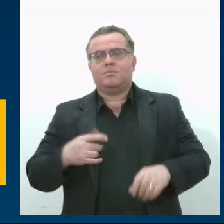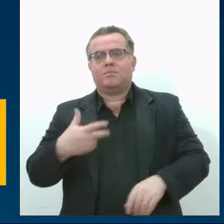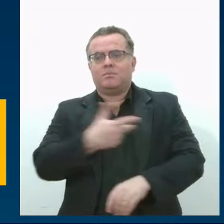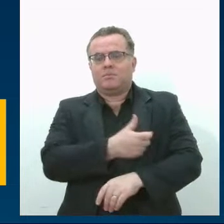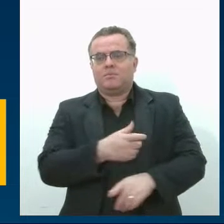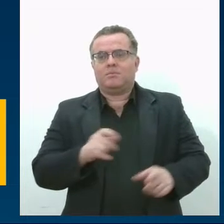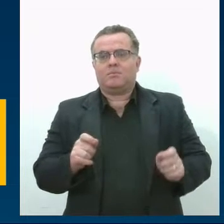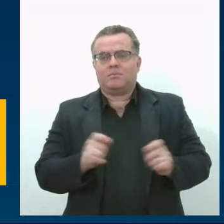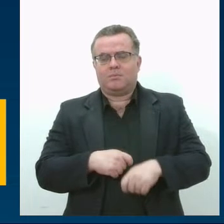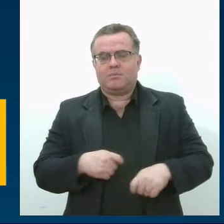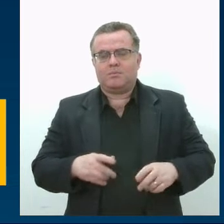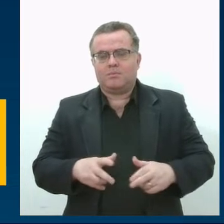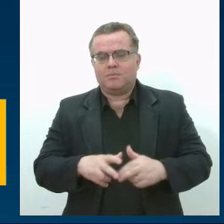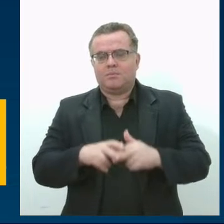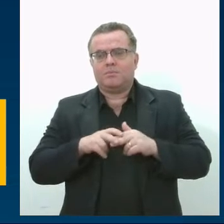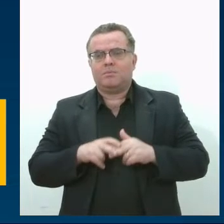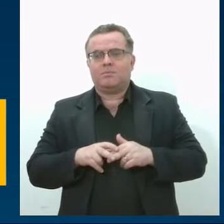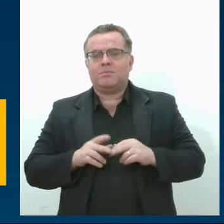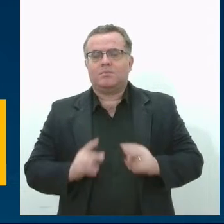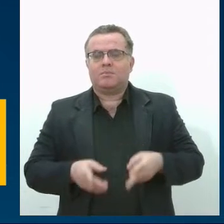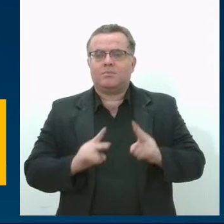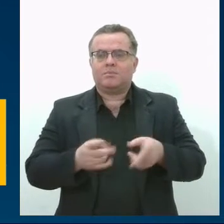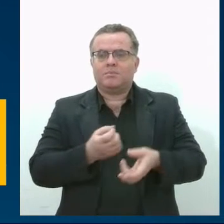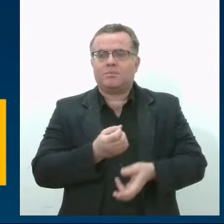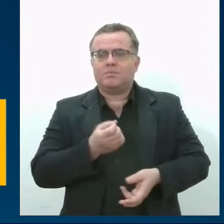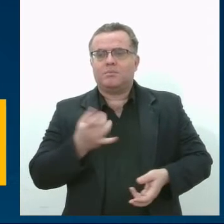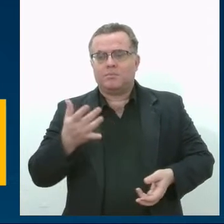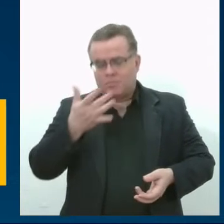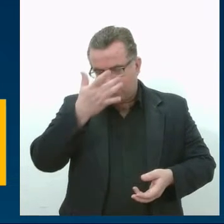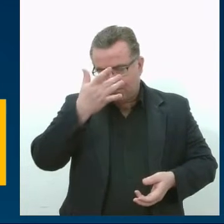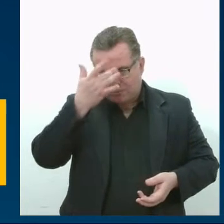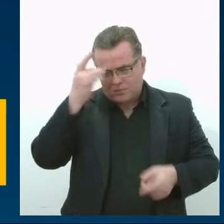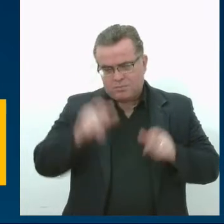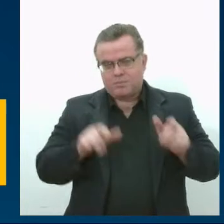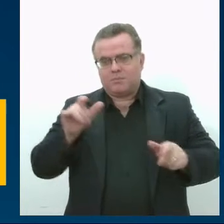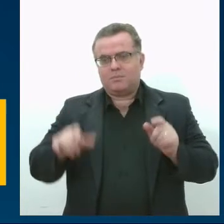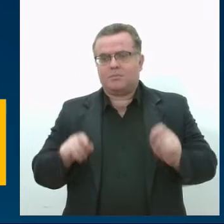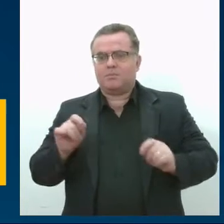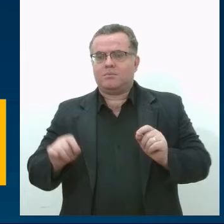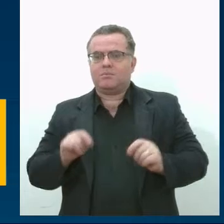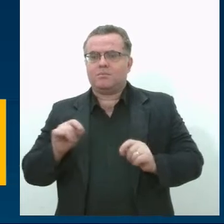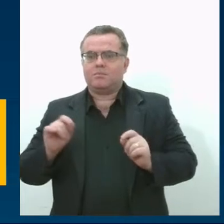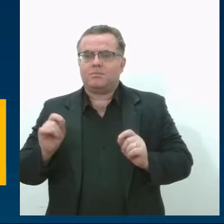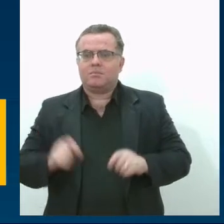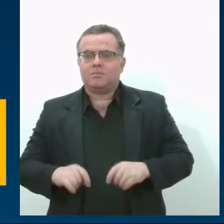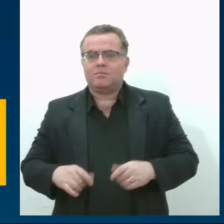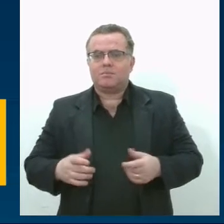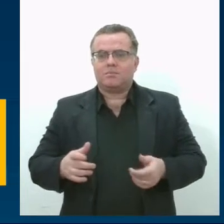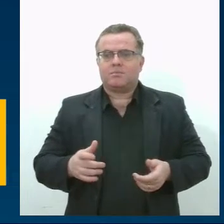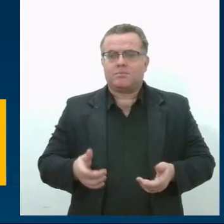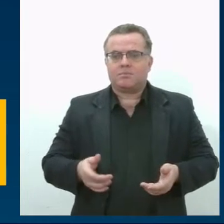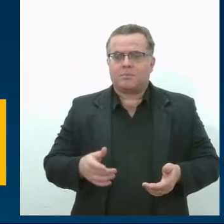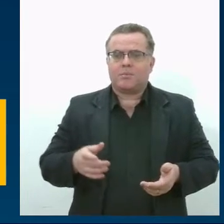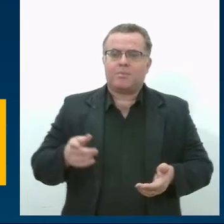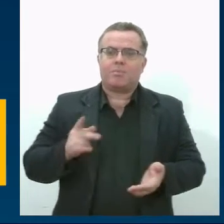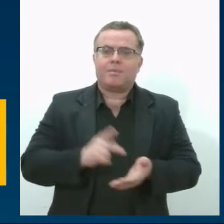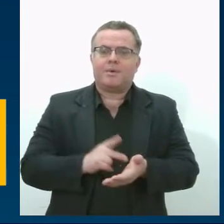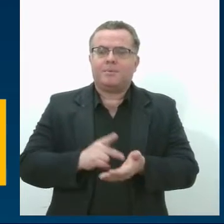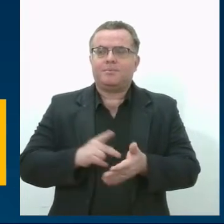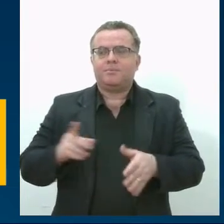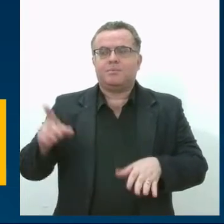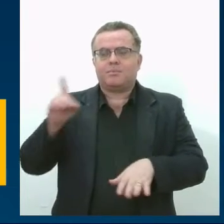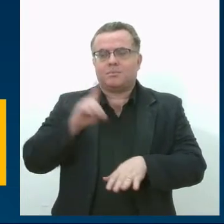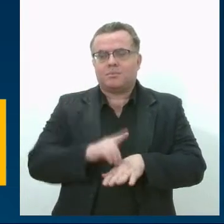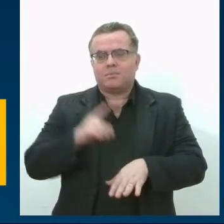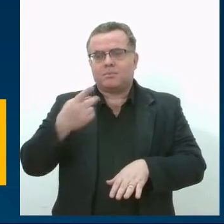novamente, né, essa quantidade de pessoas aí, já são mais de 1.500 casos notificados só por dengue aqui em